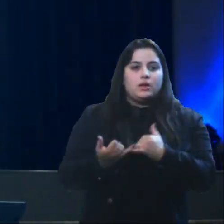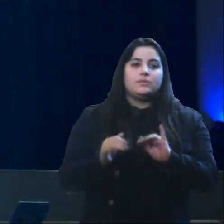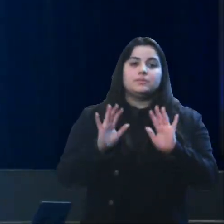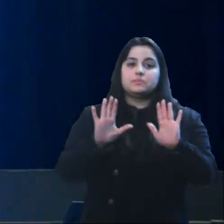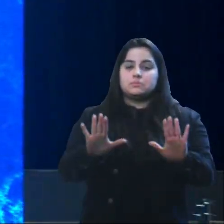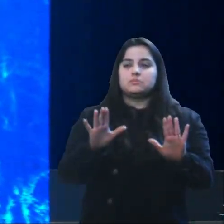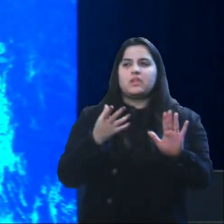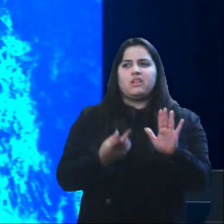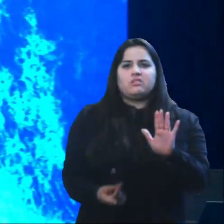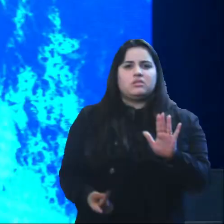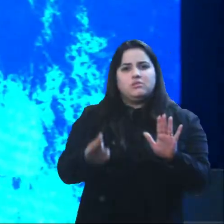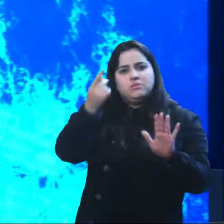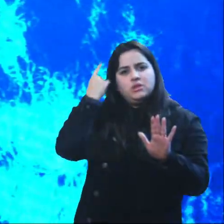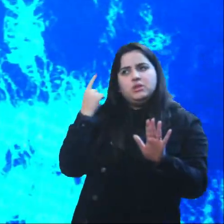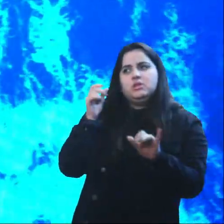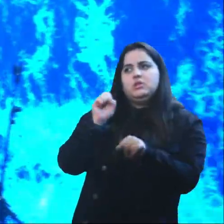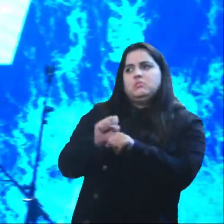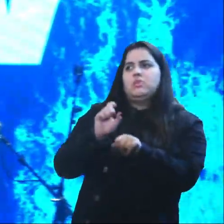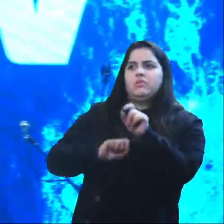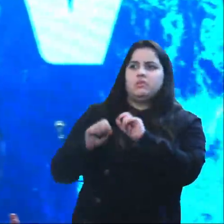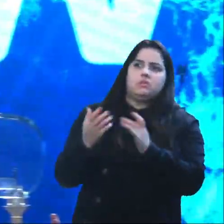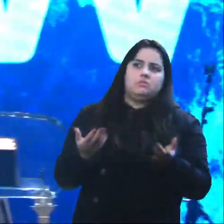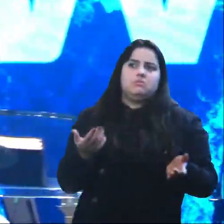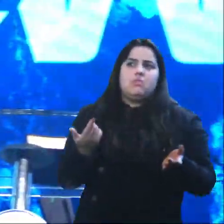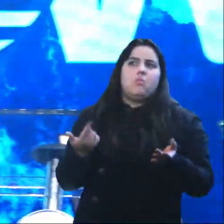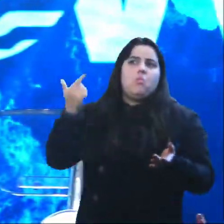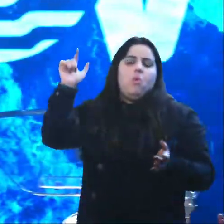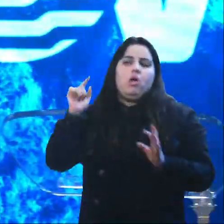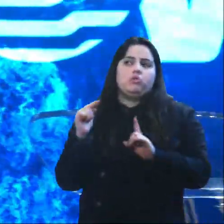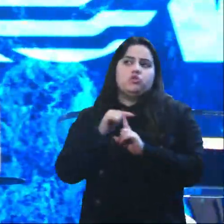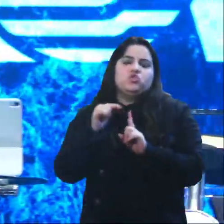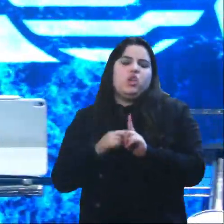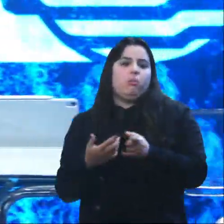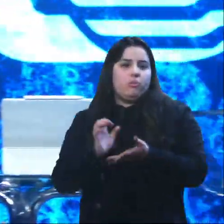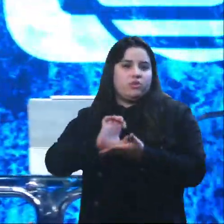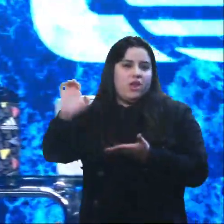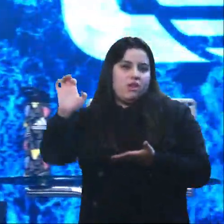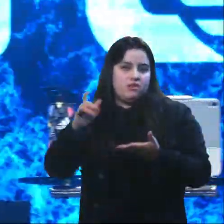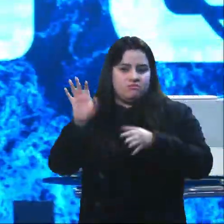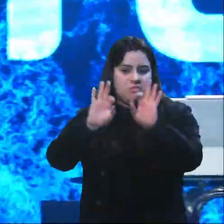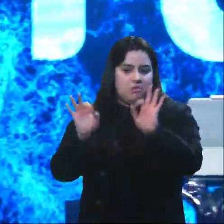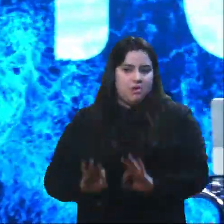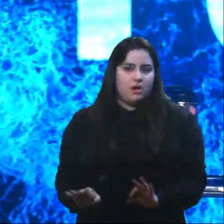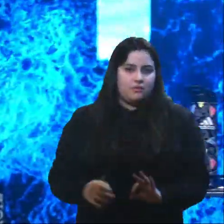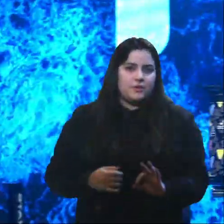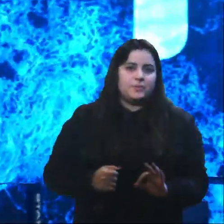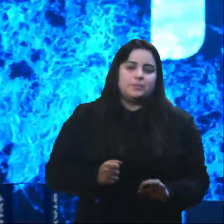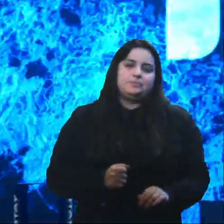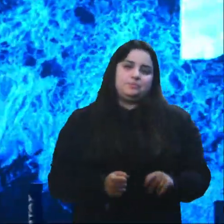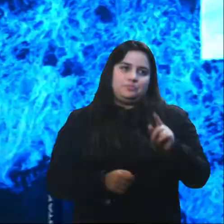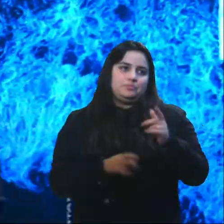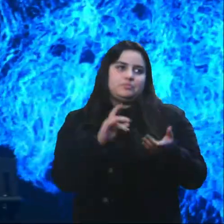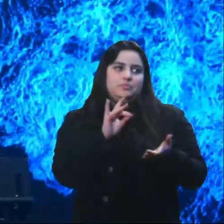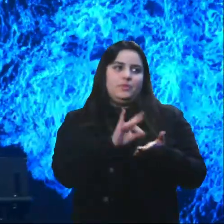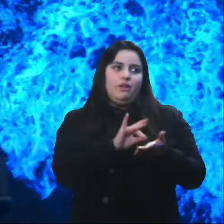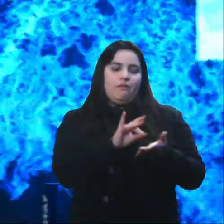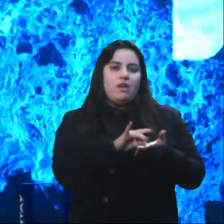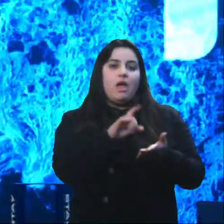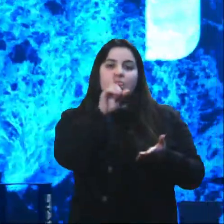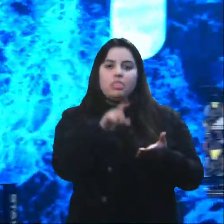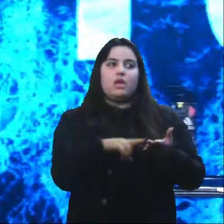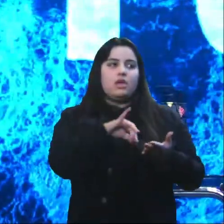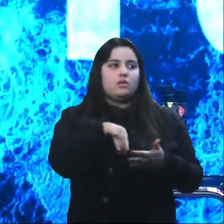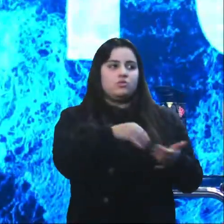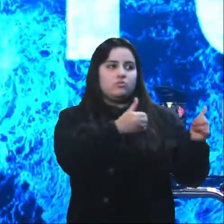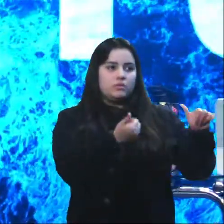João Batista, esperava um outro Elias que ia preparar o caminho de Jesus. E esse outro Elias foi o próprio João